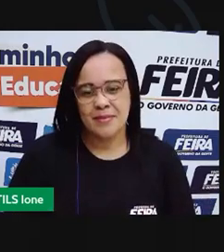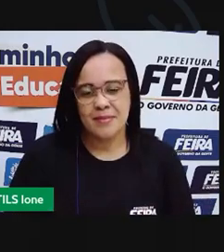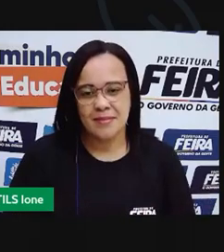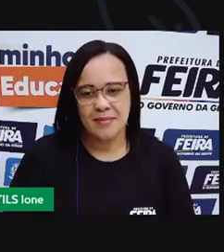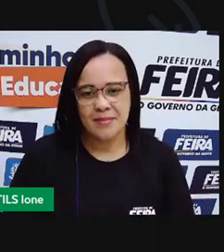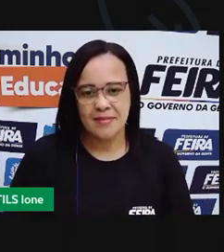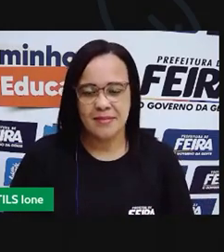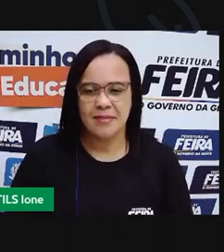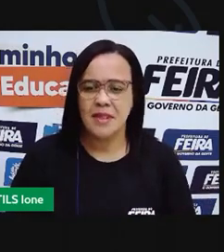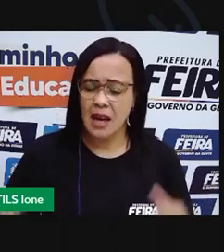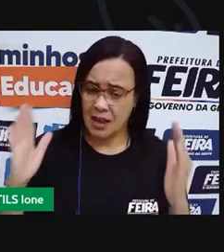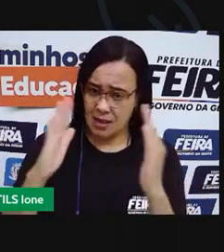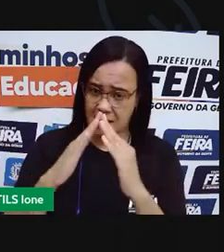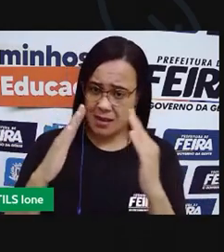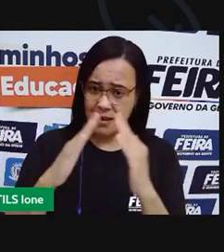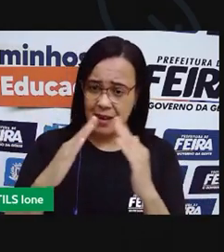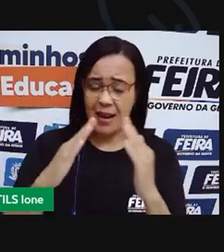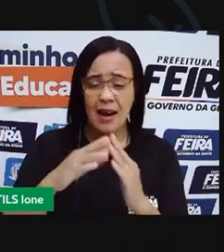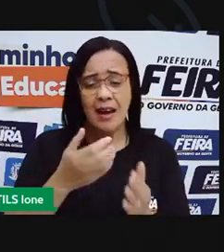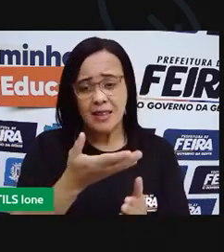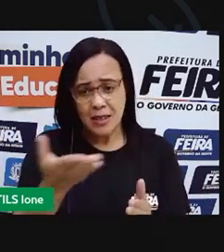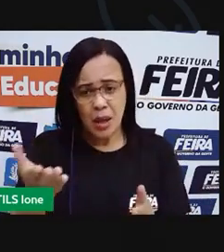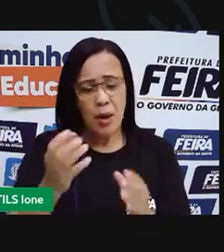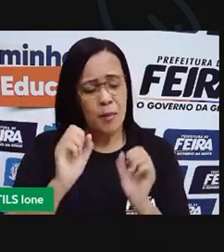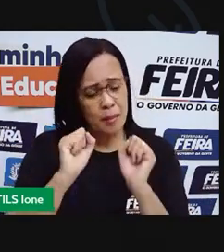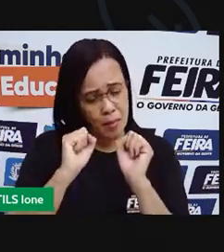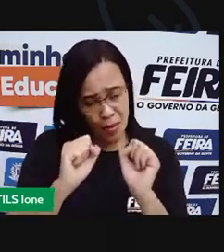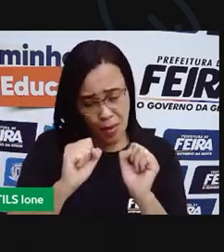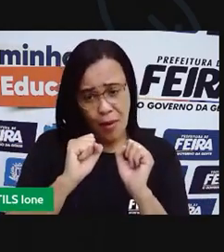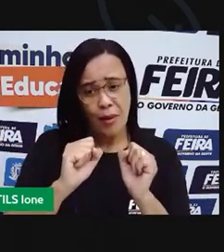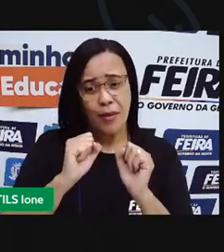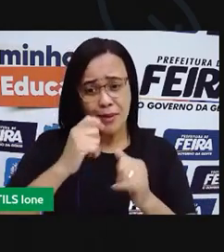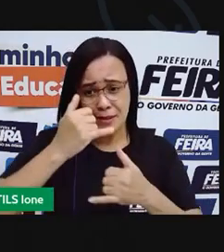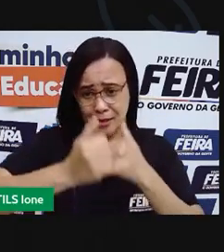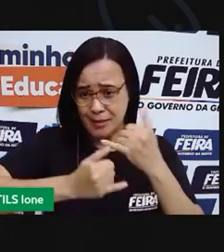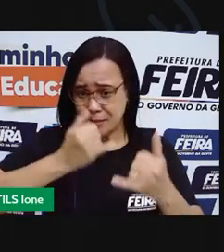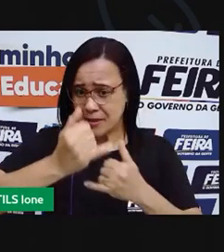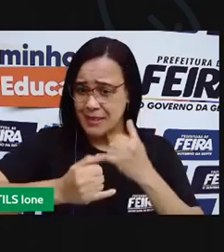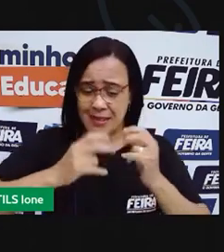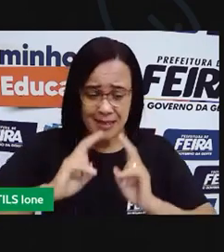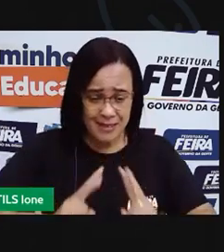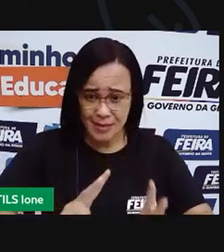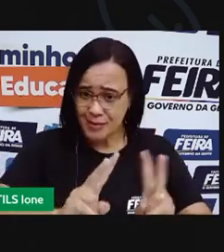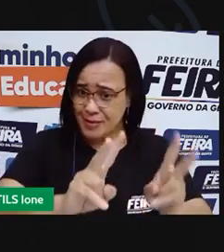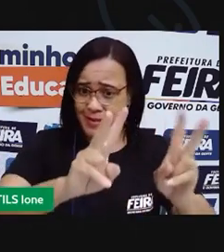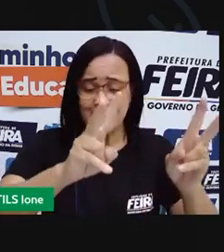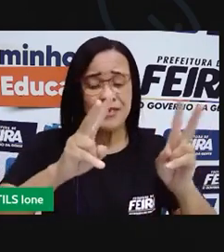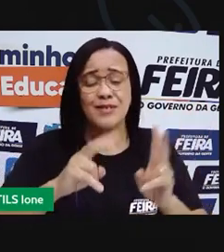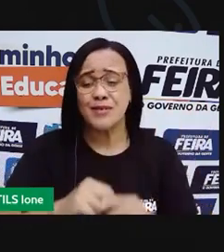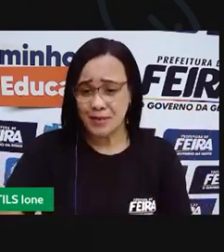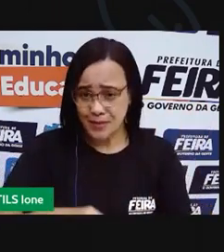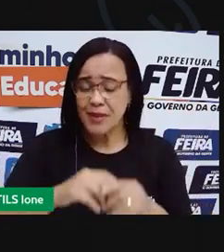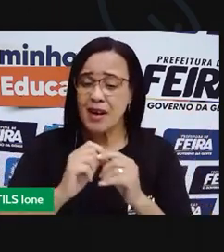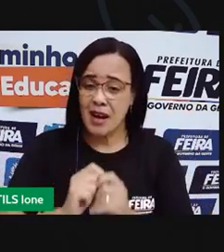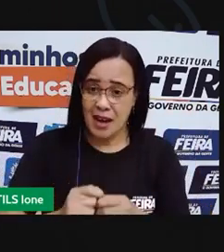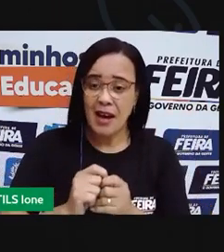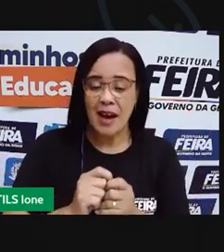Aí em casa, criançada, vocês podem continuar fazendo essa dinâmica de